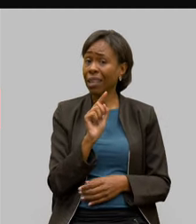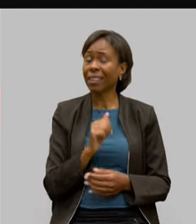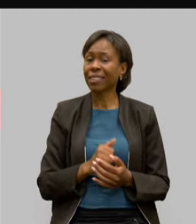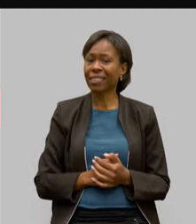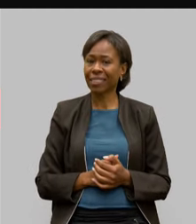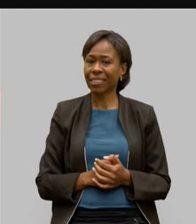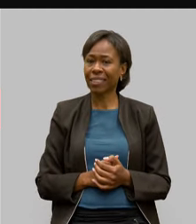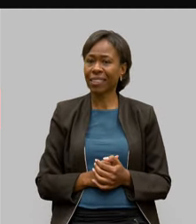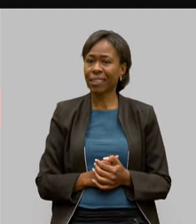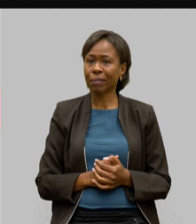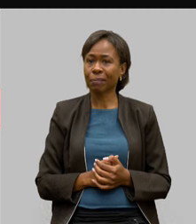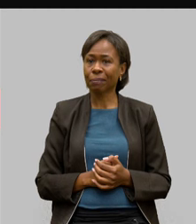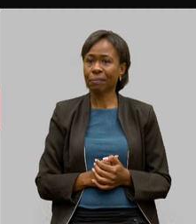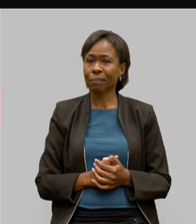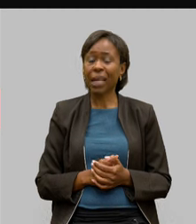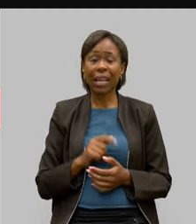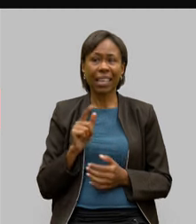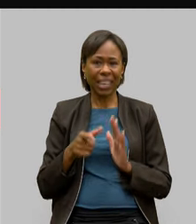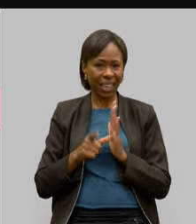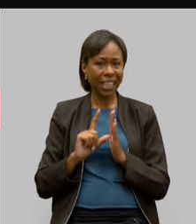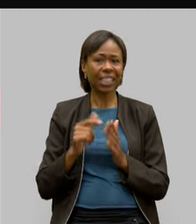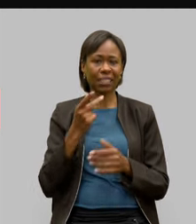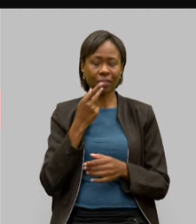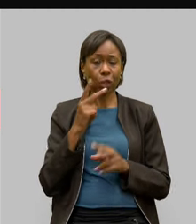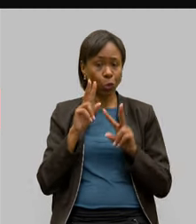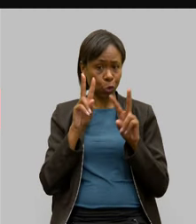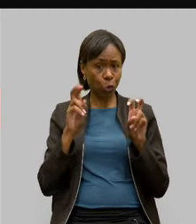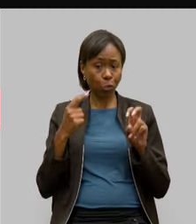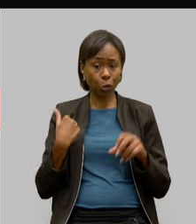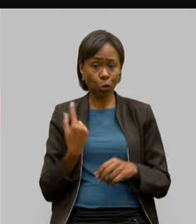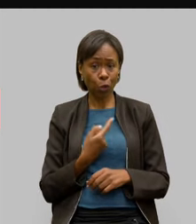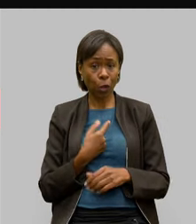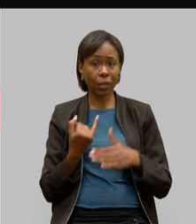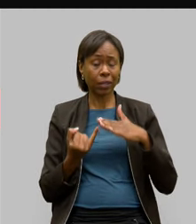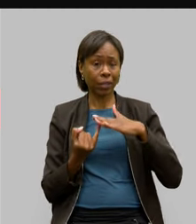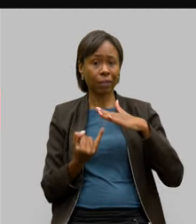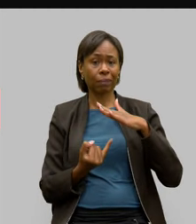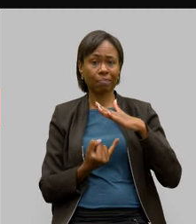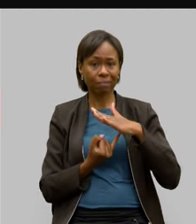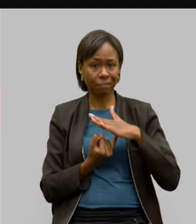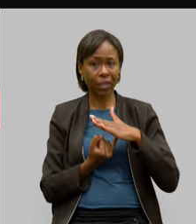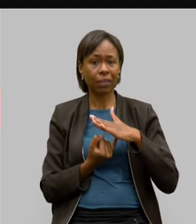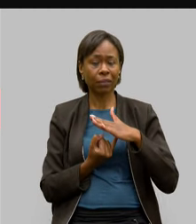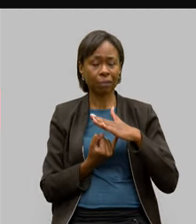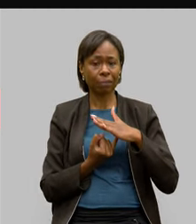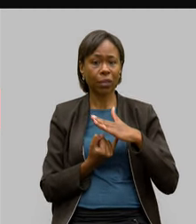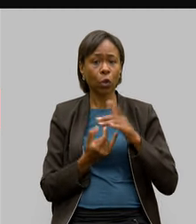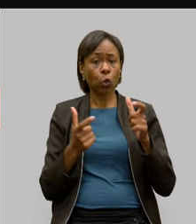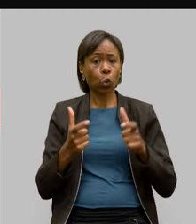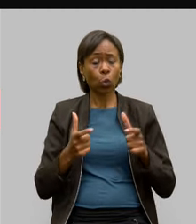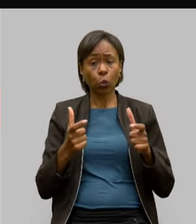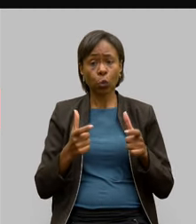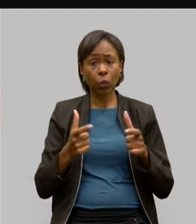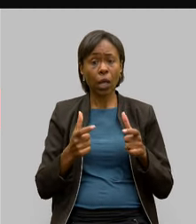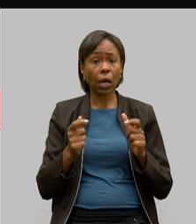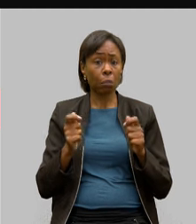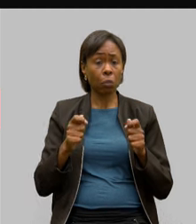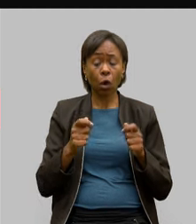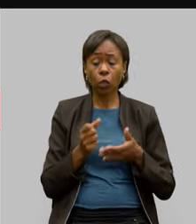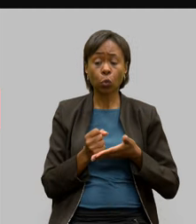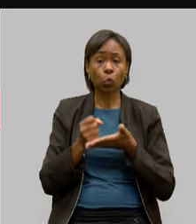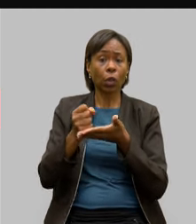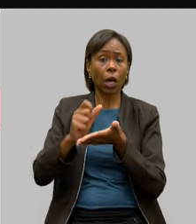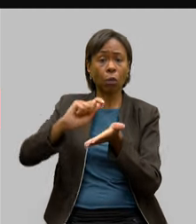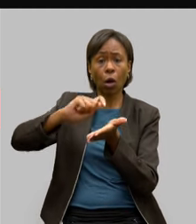citou a nossa instituição aqui um como um um um um bom precedente para poder dar autorização para eles